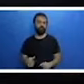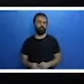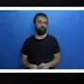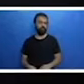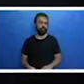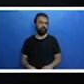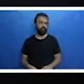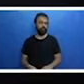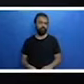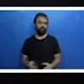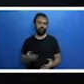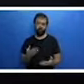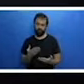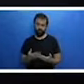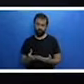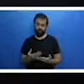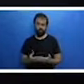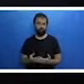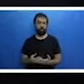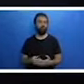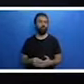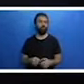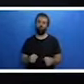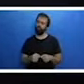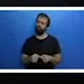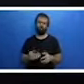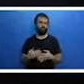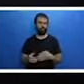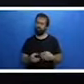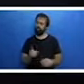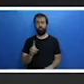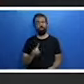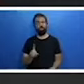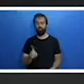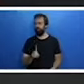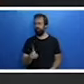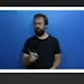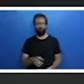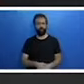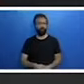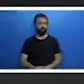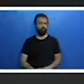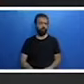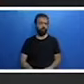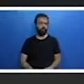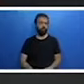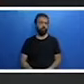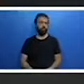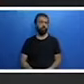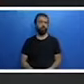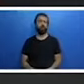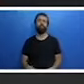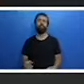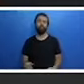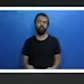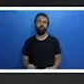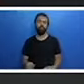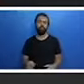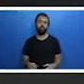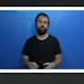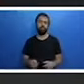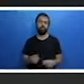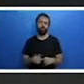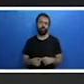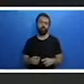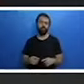sala né a aula não é fazer por fazer um tanto na escola com outra nossas vídeo aulas aqui ela serve para melhorar alguma coisa